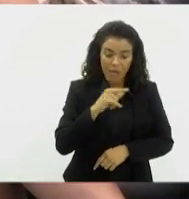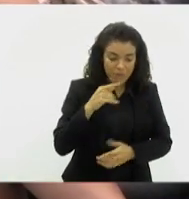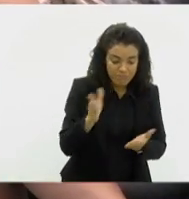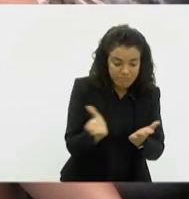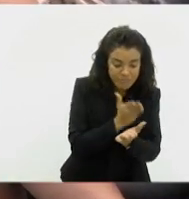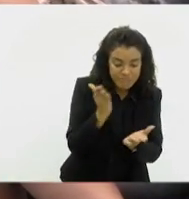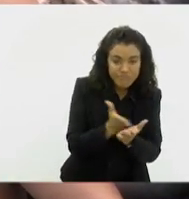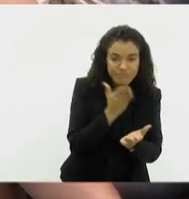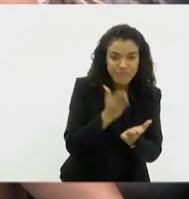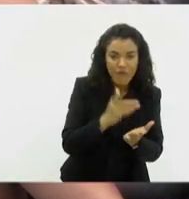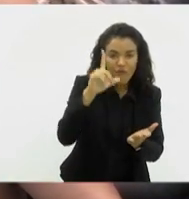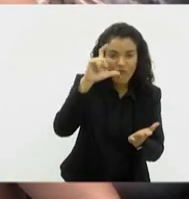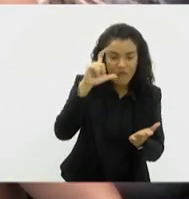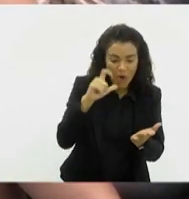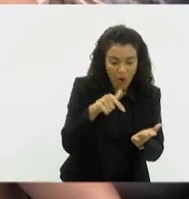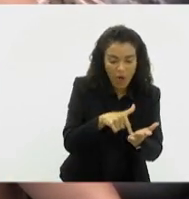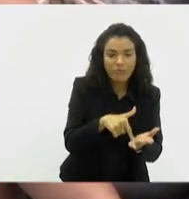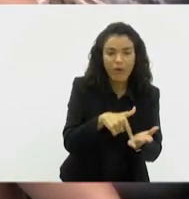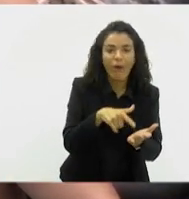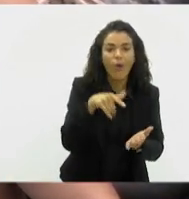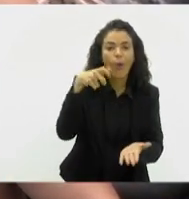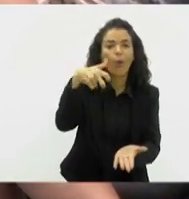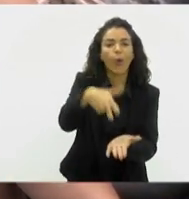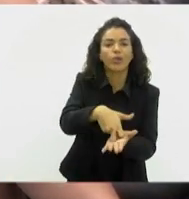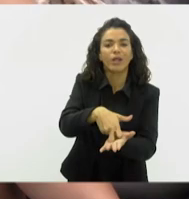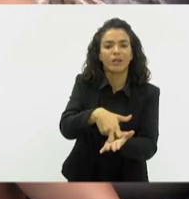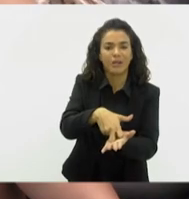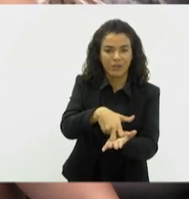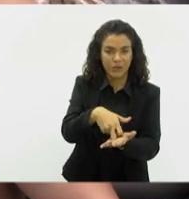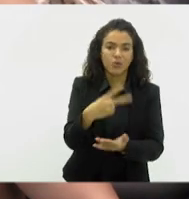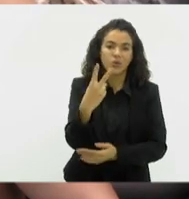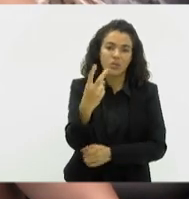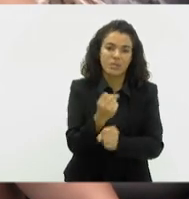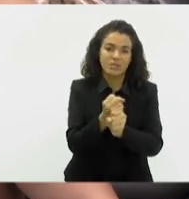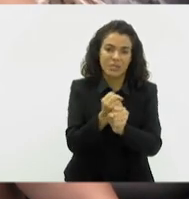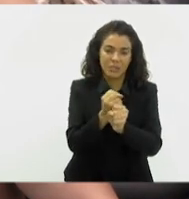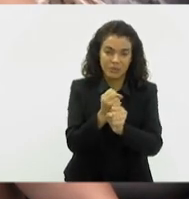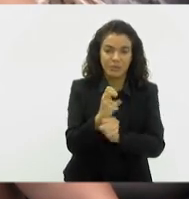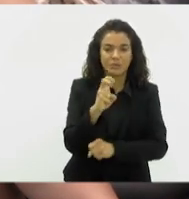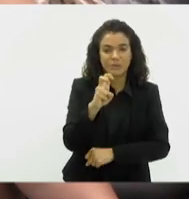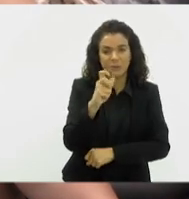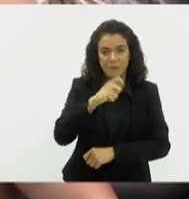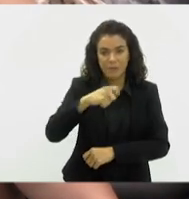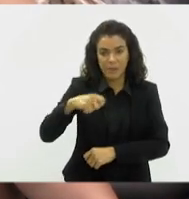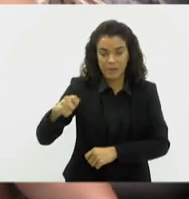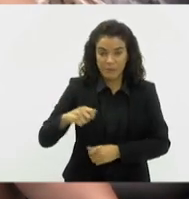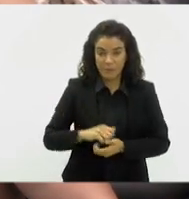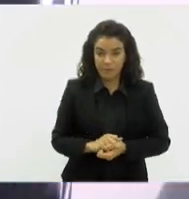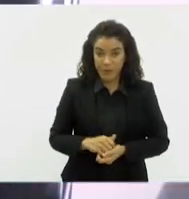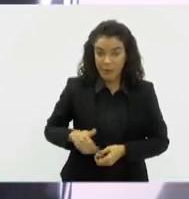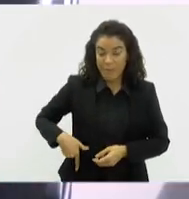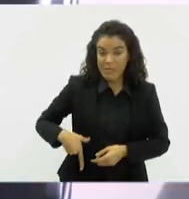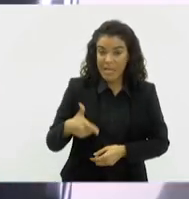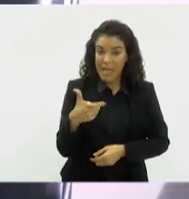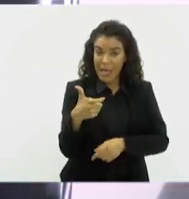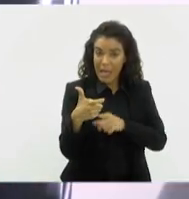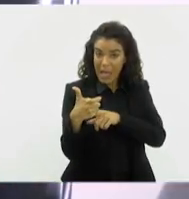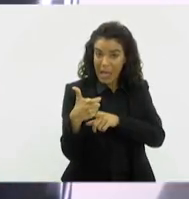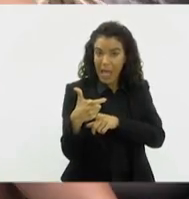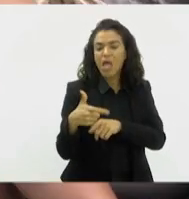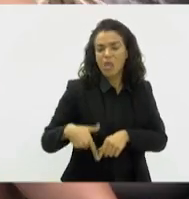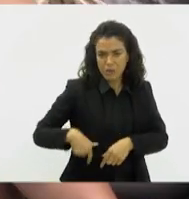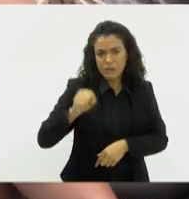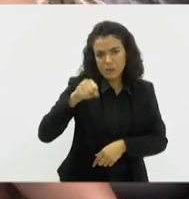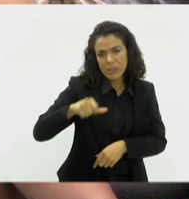recebi a condenação de 2 anos e 2 meses. E o porte de arma? O porte de arma teve pena extinta. Mas o senhor foi pego armado? Eu fui